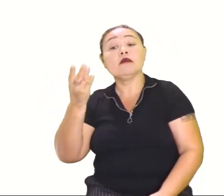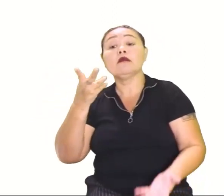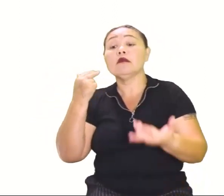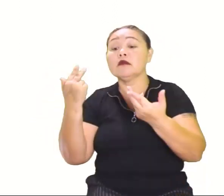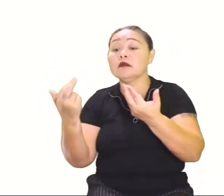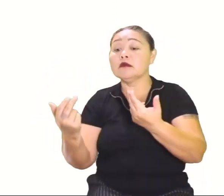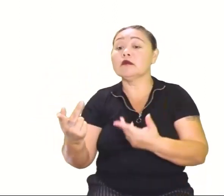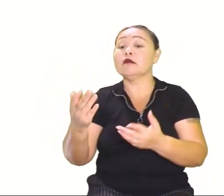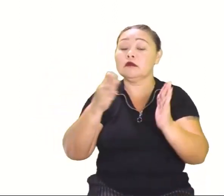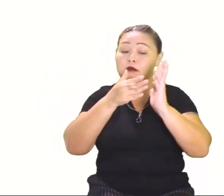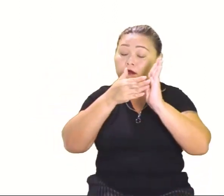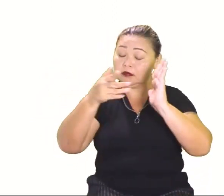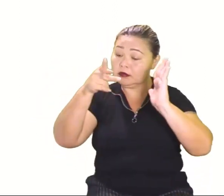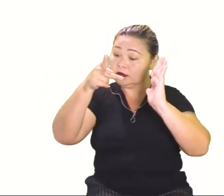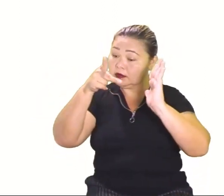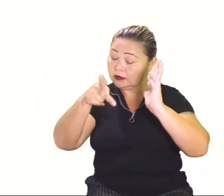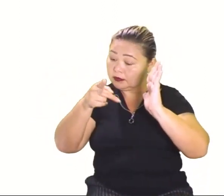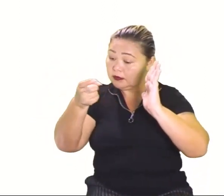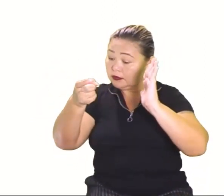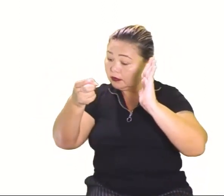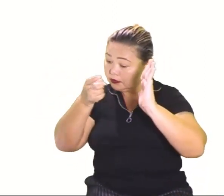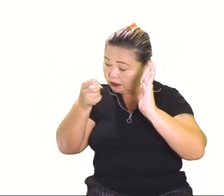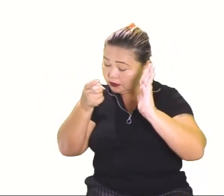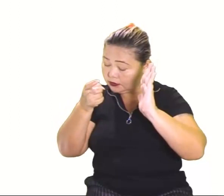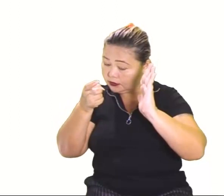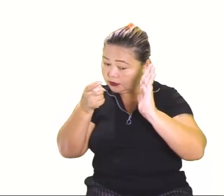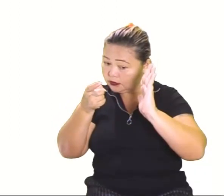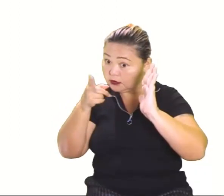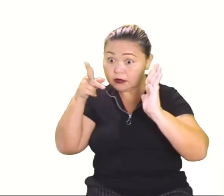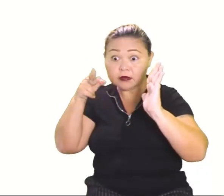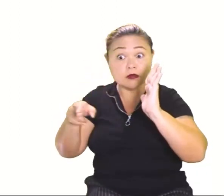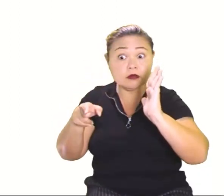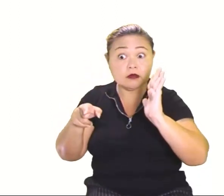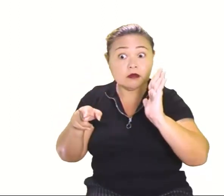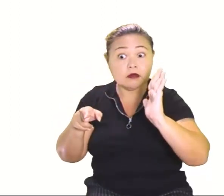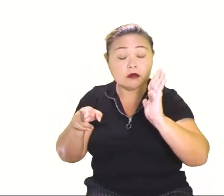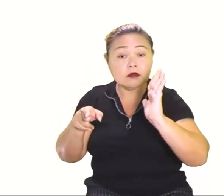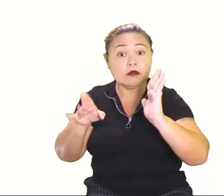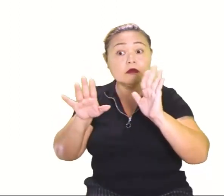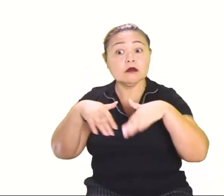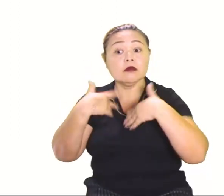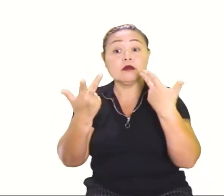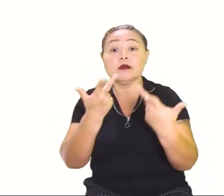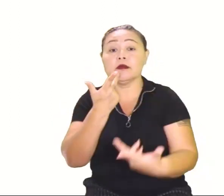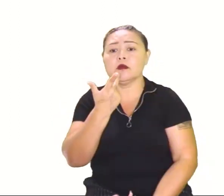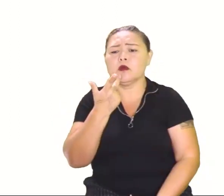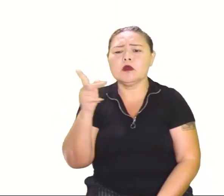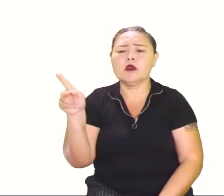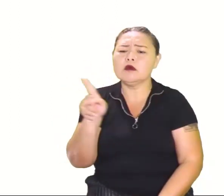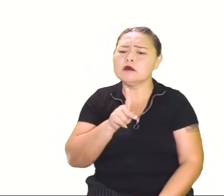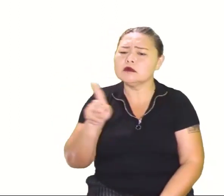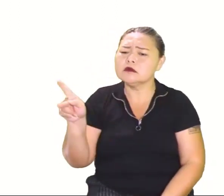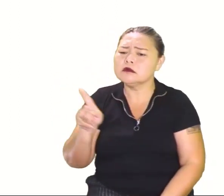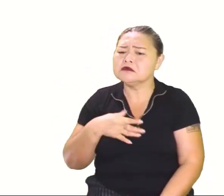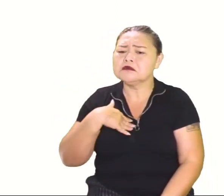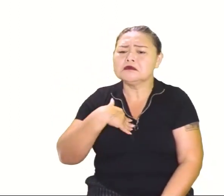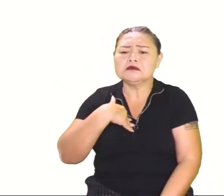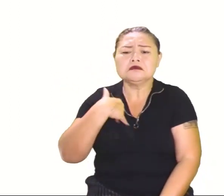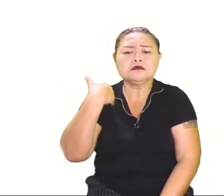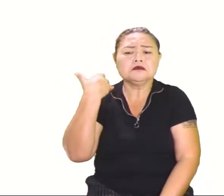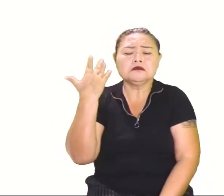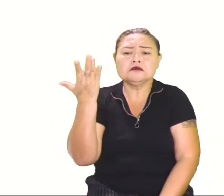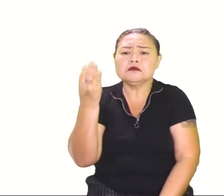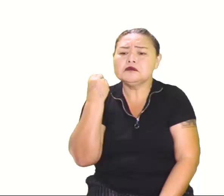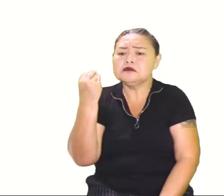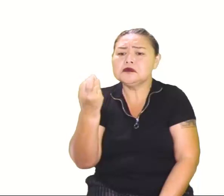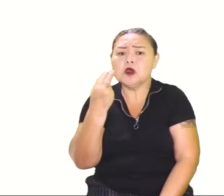é igual ao módulo do p de x. E aí eles falaram assim, professor, não